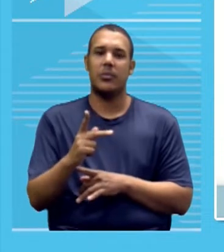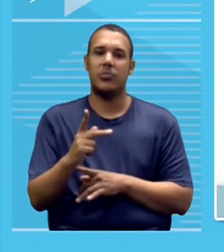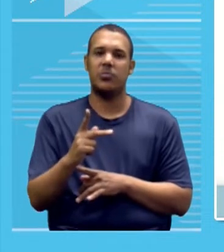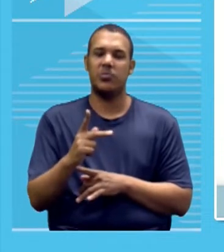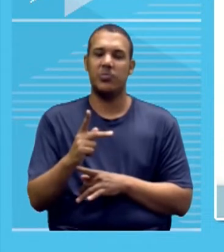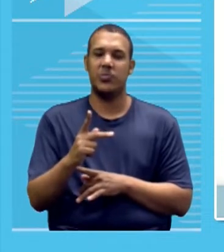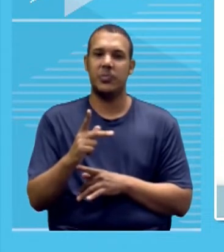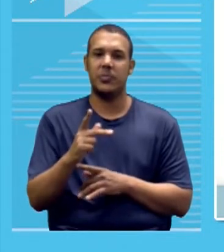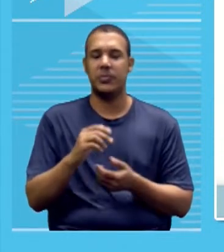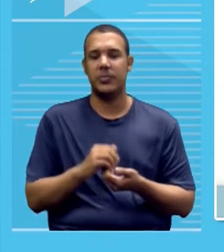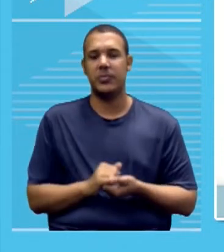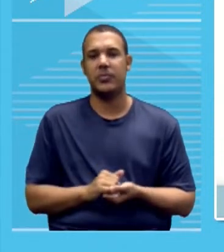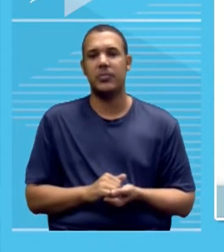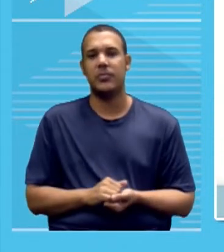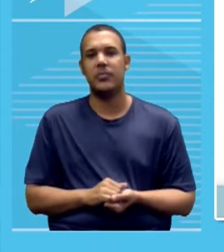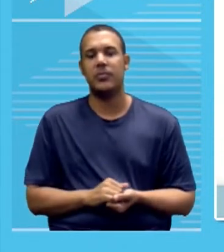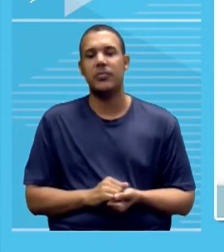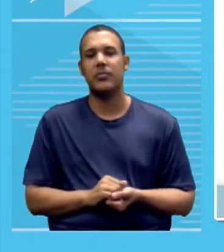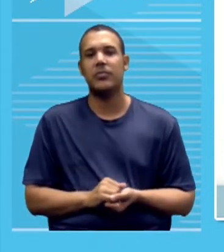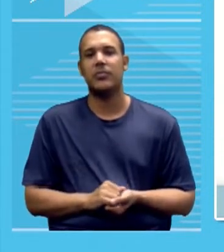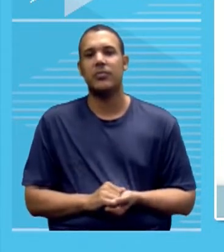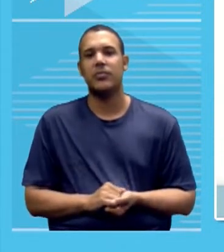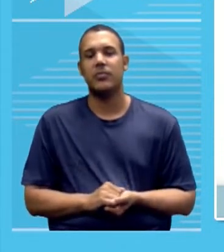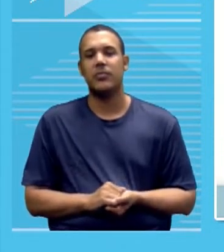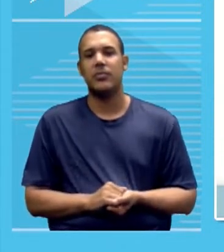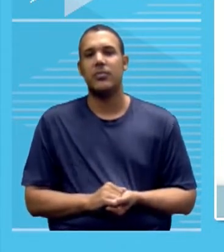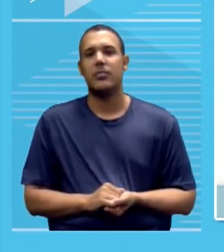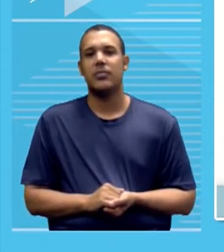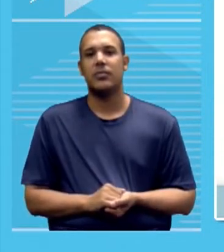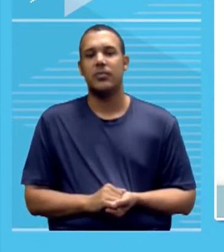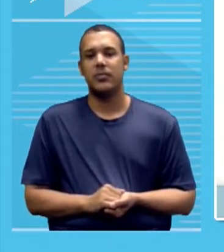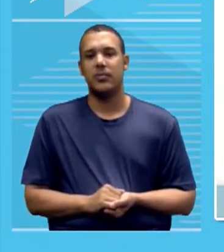Cadê? Ah, achei, pronto. É uma DP.